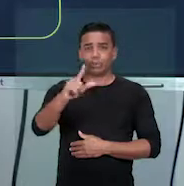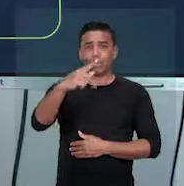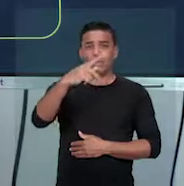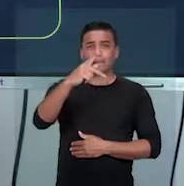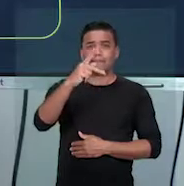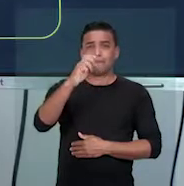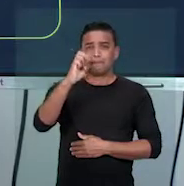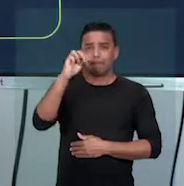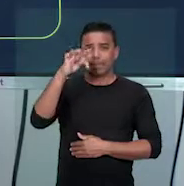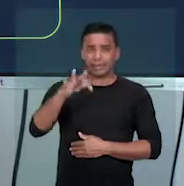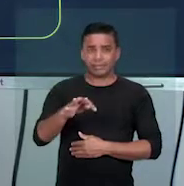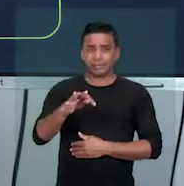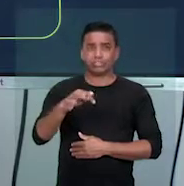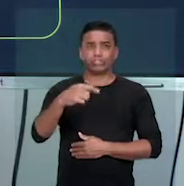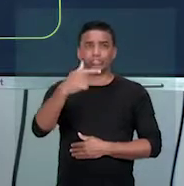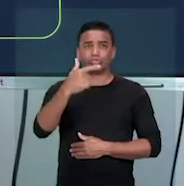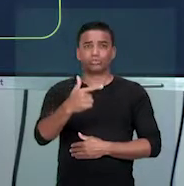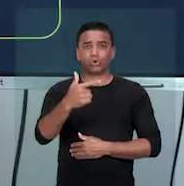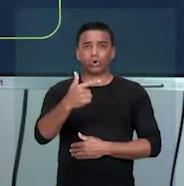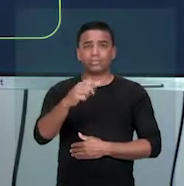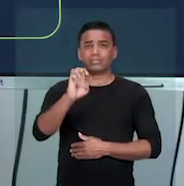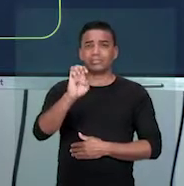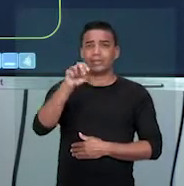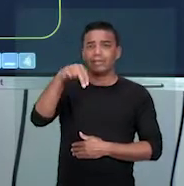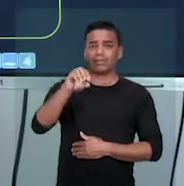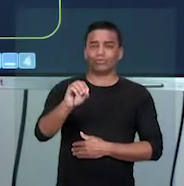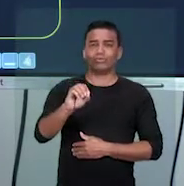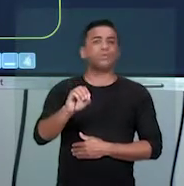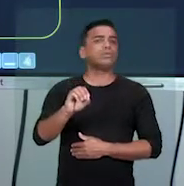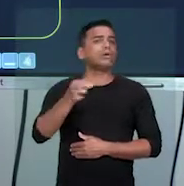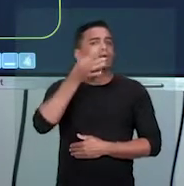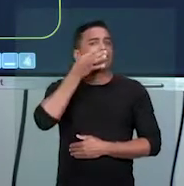2-metil-pente-2-eno. O que eu quero chamar a atenção de vocês aqui?